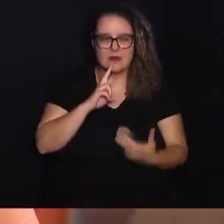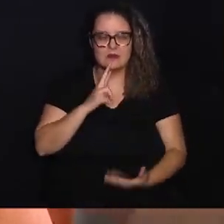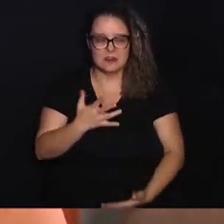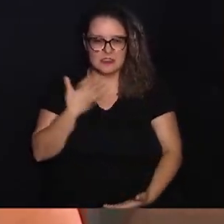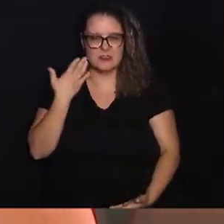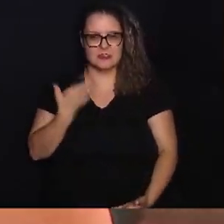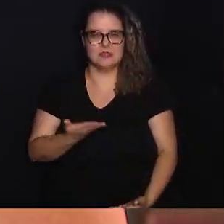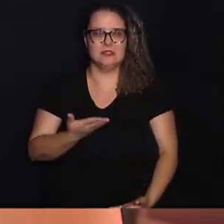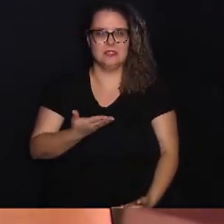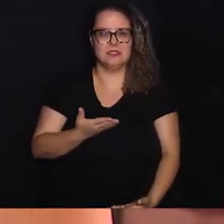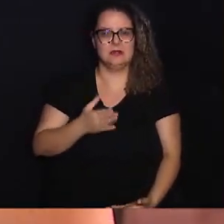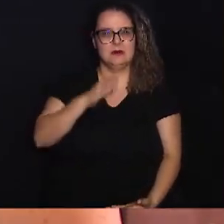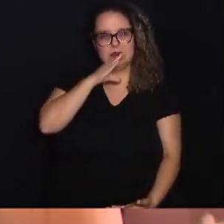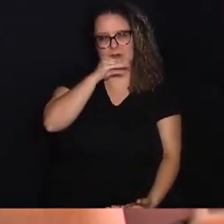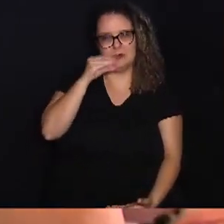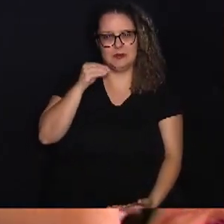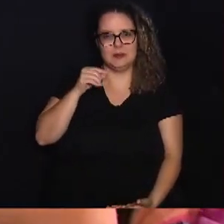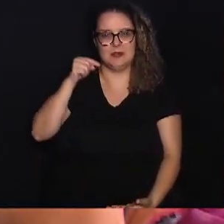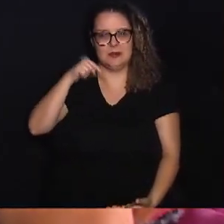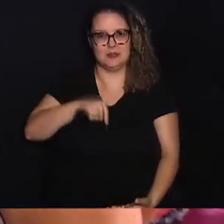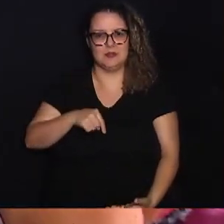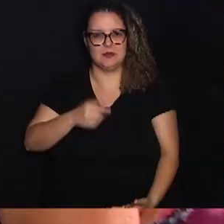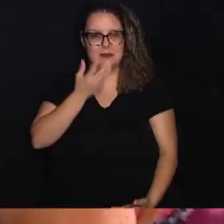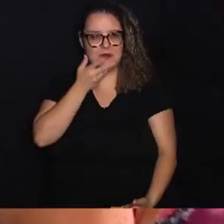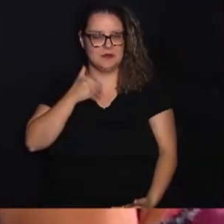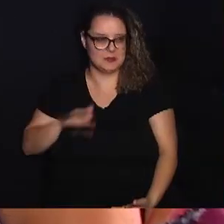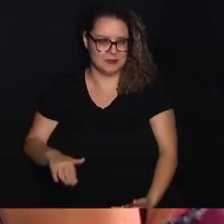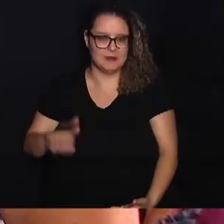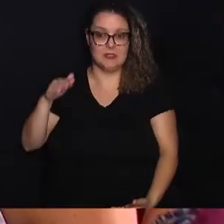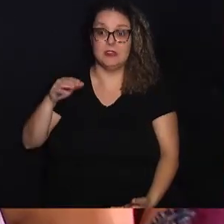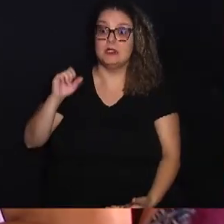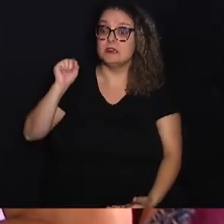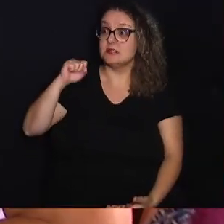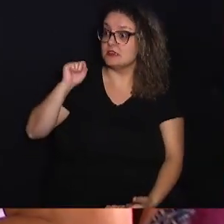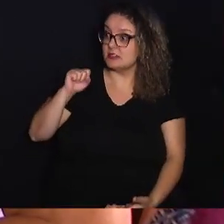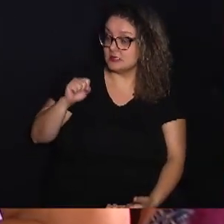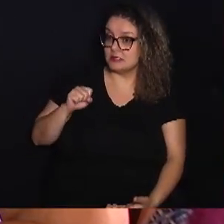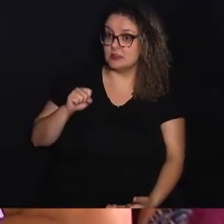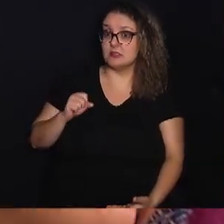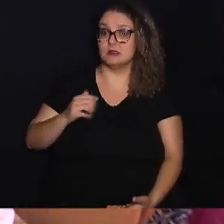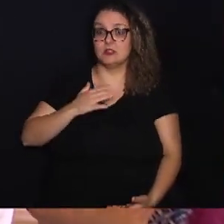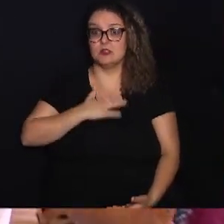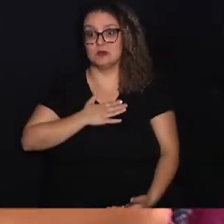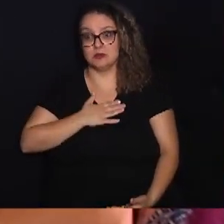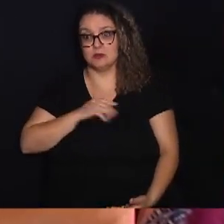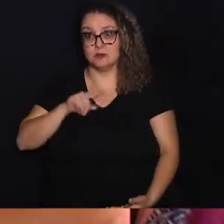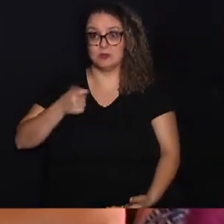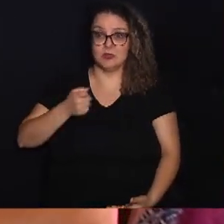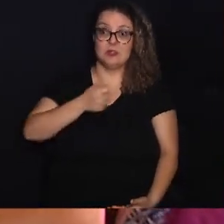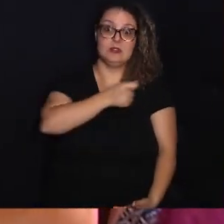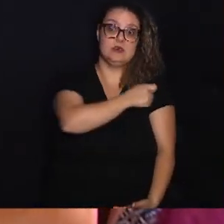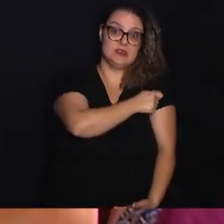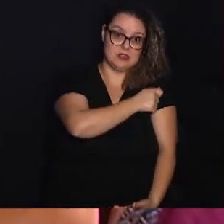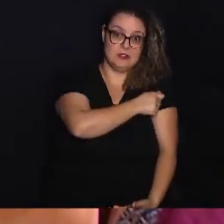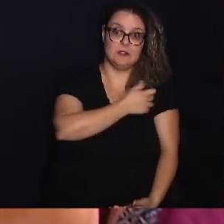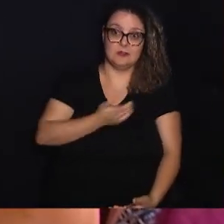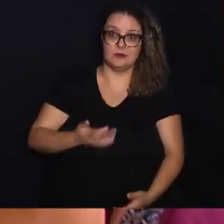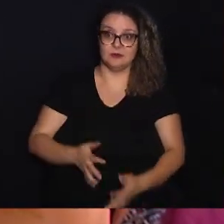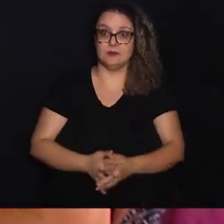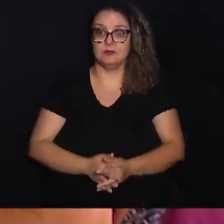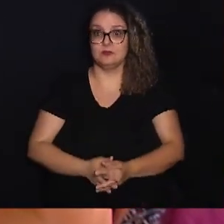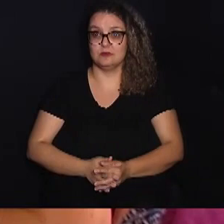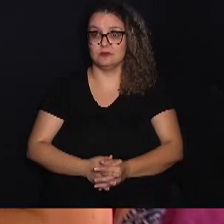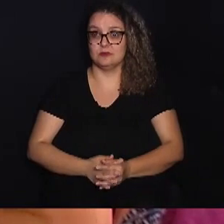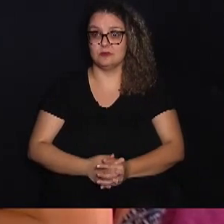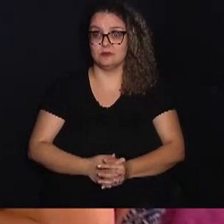disso, num adolescente que passou por aqui desde pequenininho? Sim, os meus ex-alunos, né,